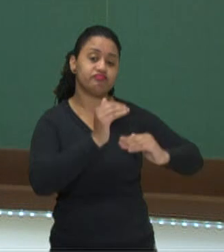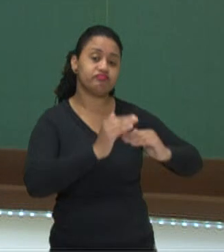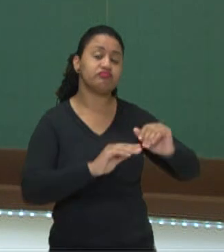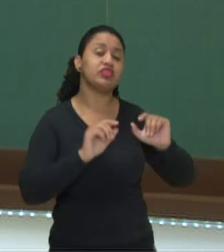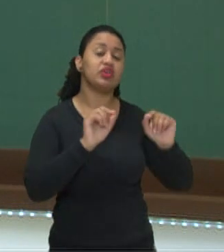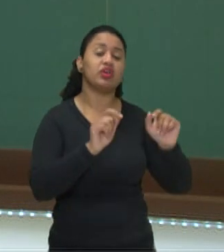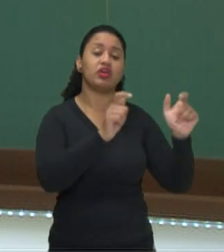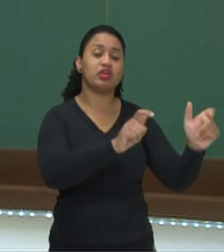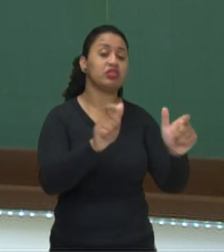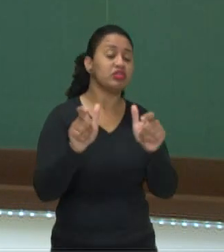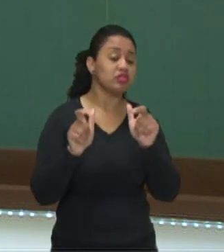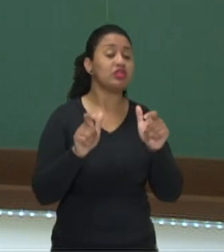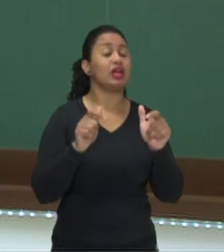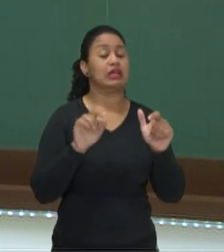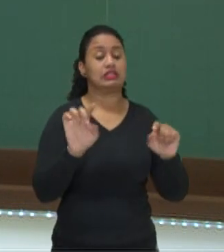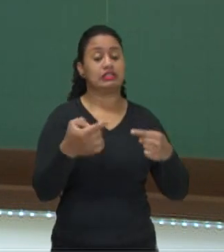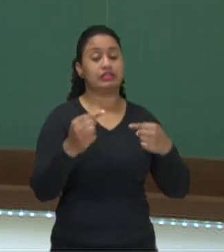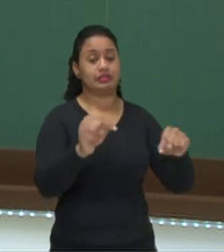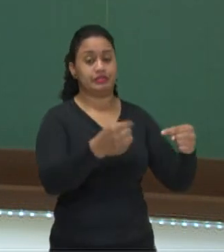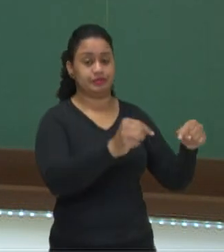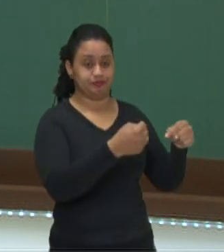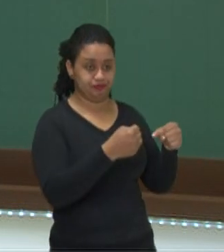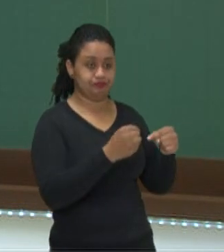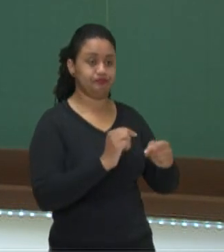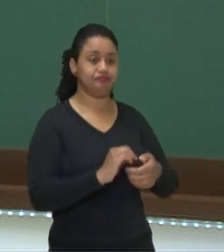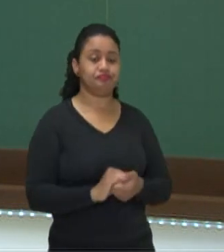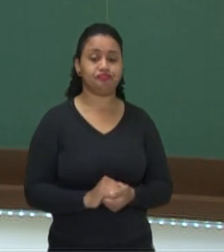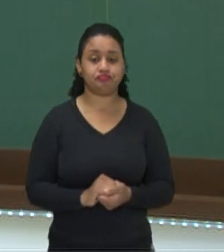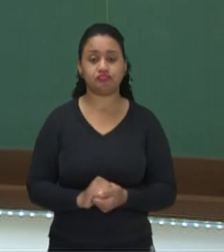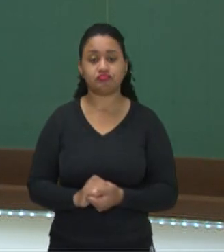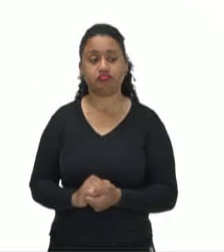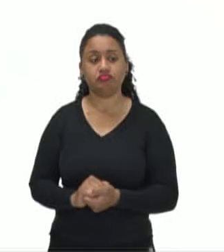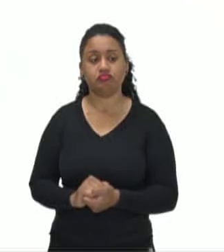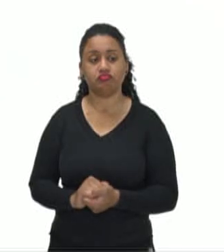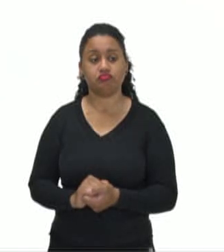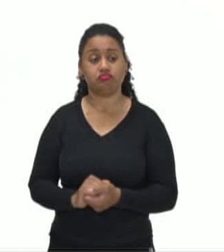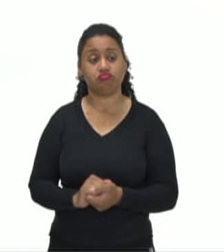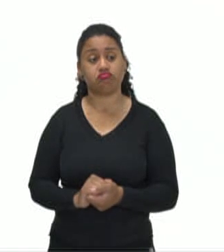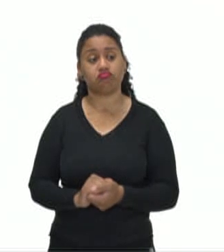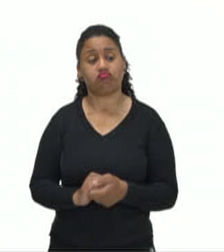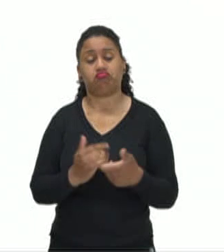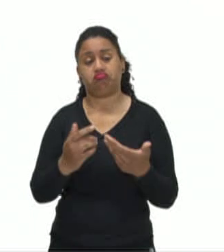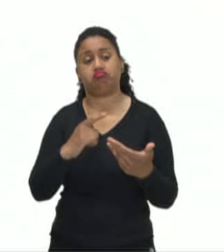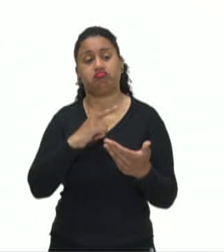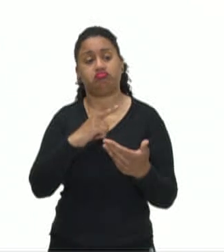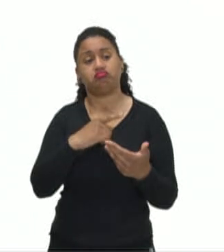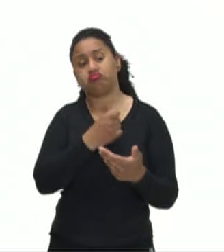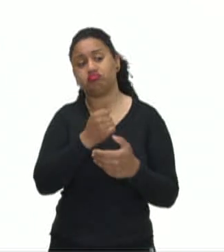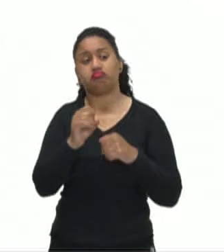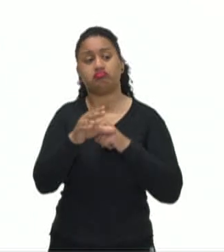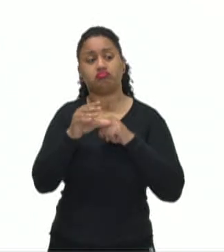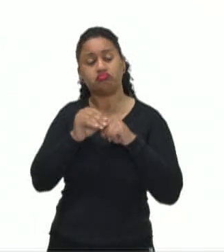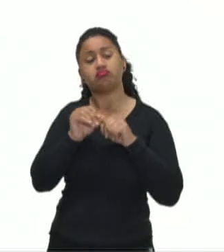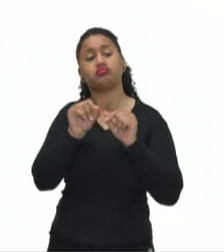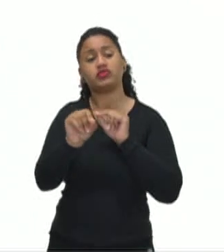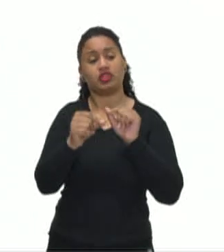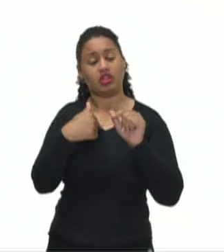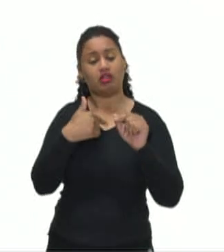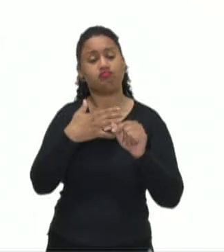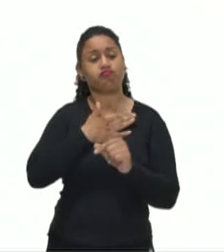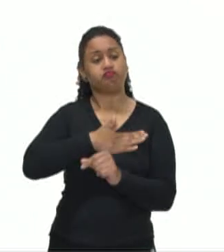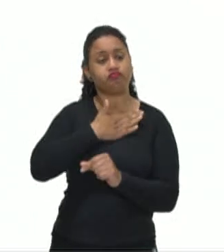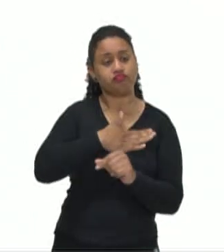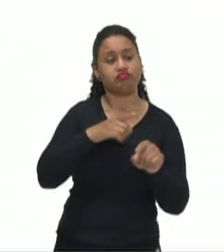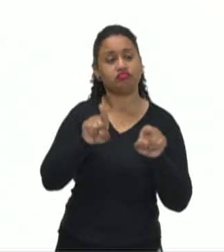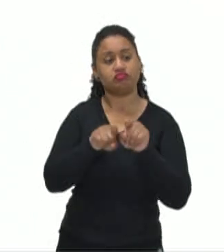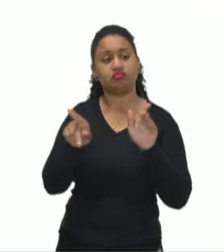atividade num ambiente um pouquinho mais desafiador. São saberes que aliam o prazer e atributos